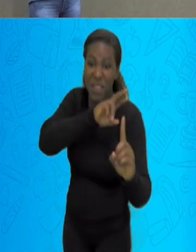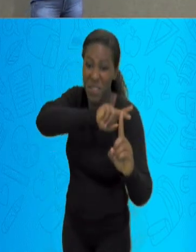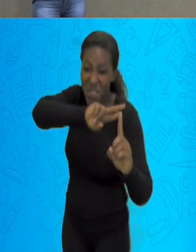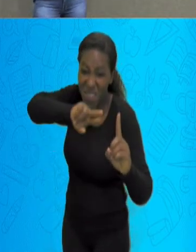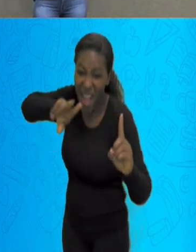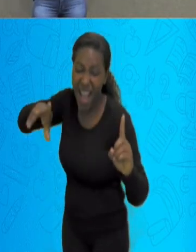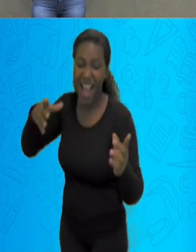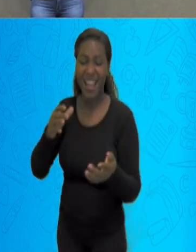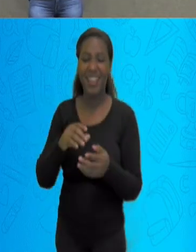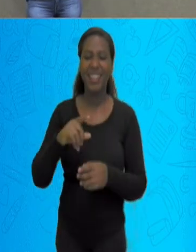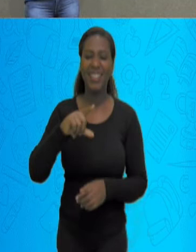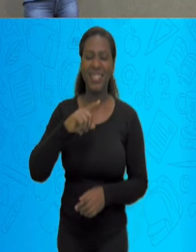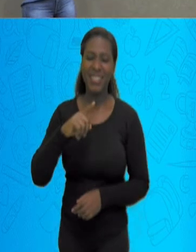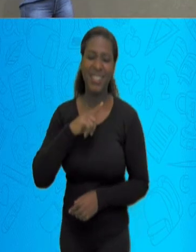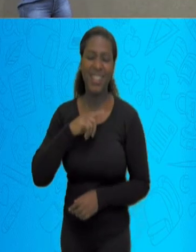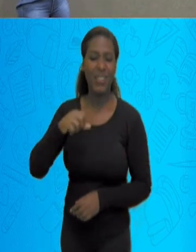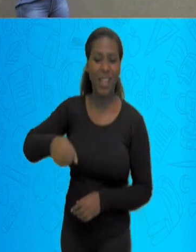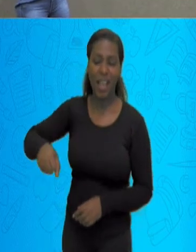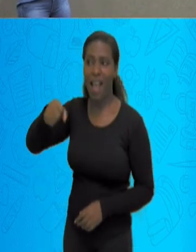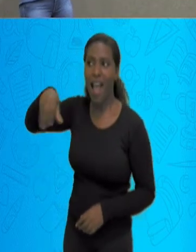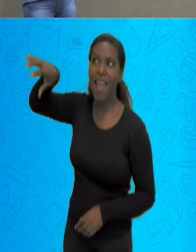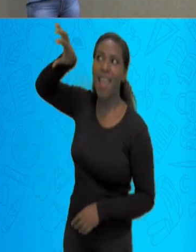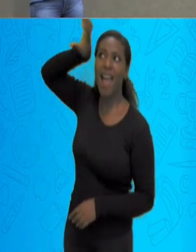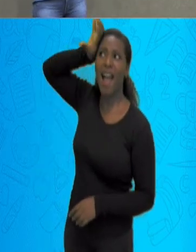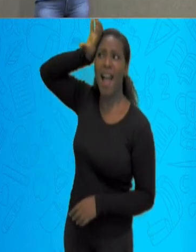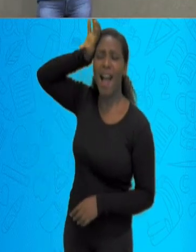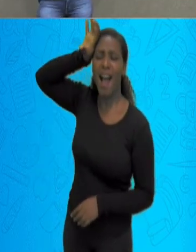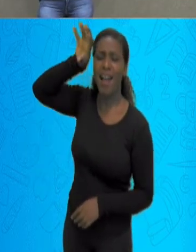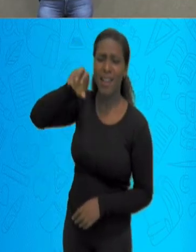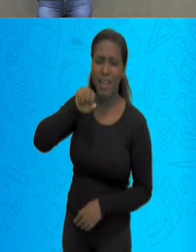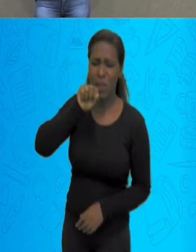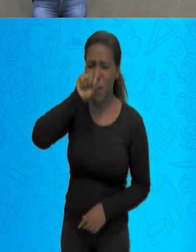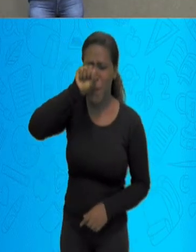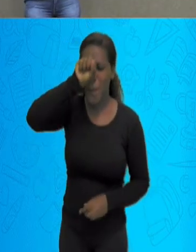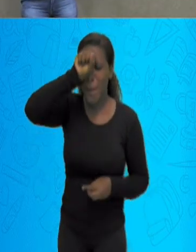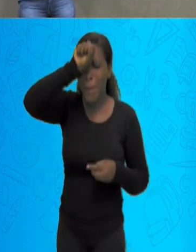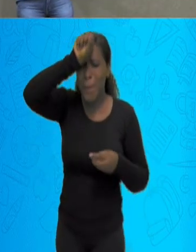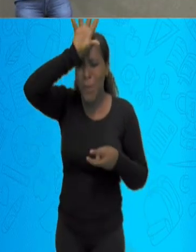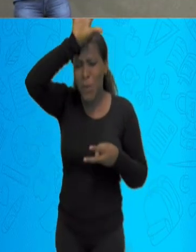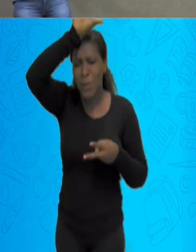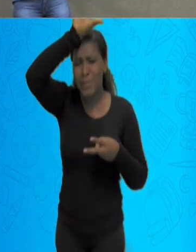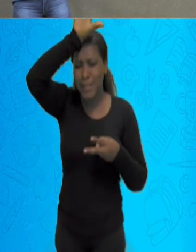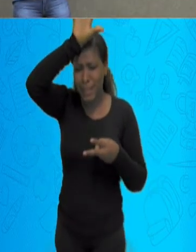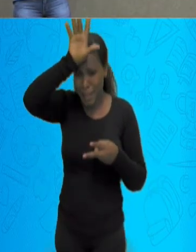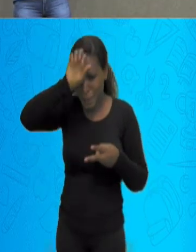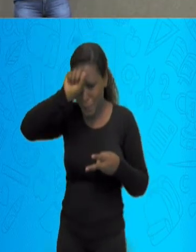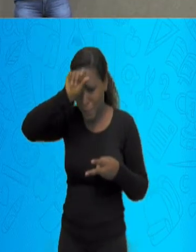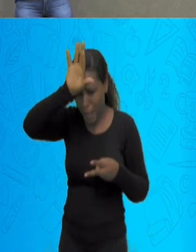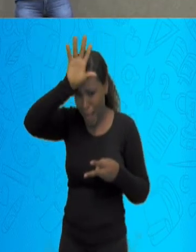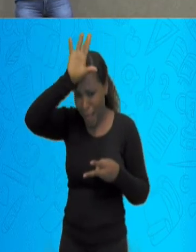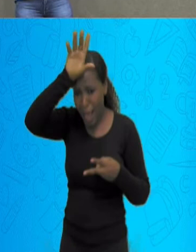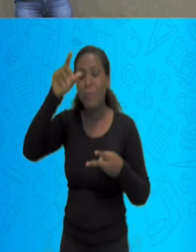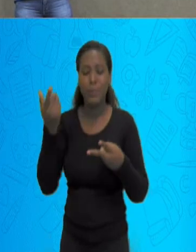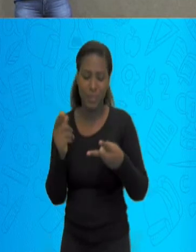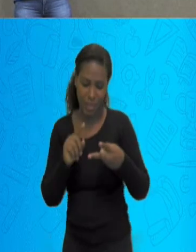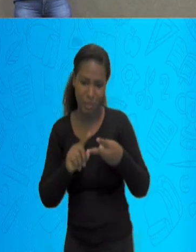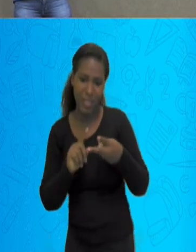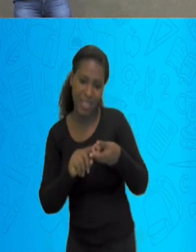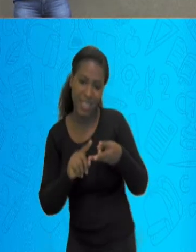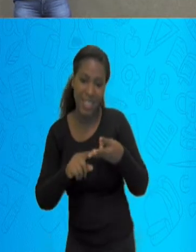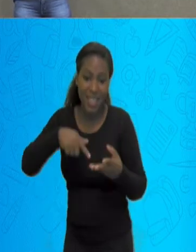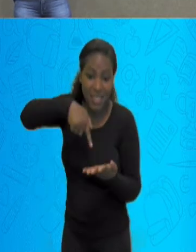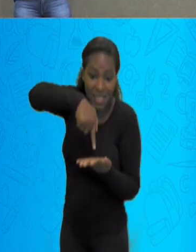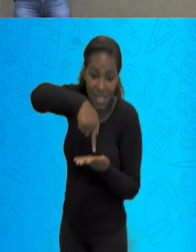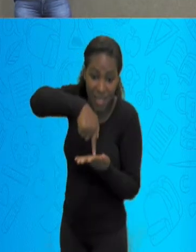a Mula Sem Cabeça, a gente tem o Saci Pererê, tem o Boto, entre vários outros.